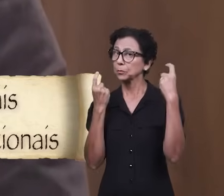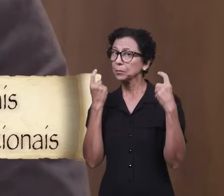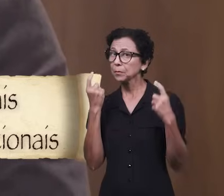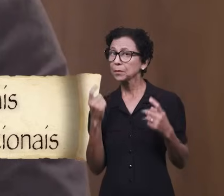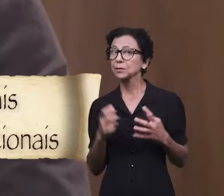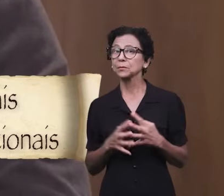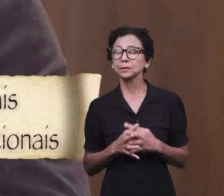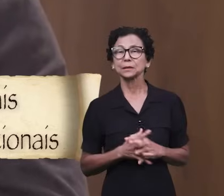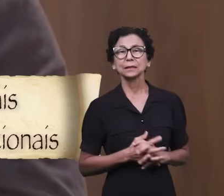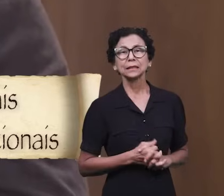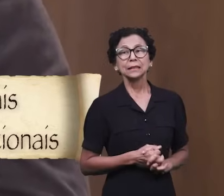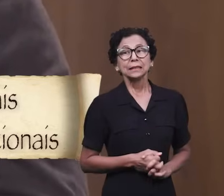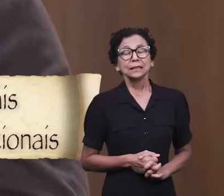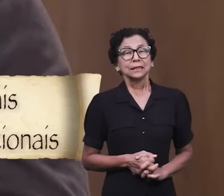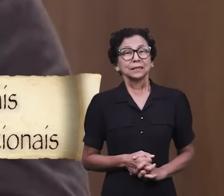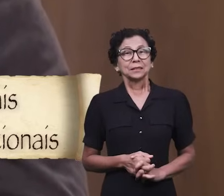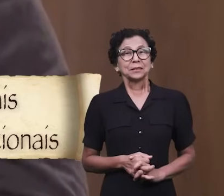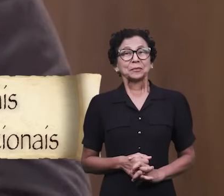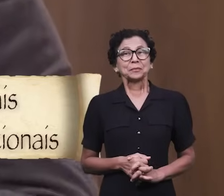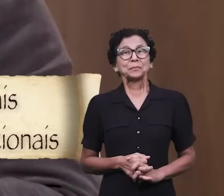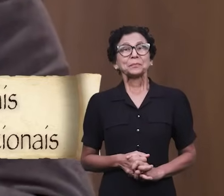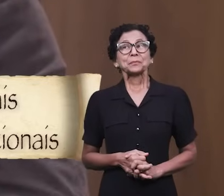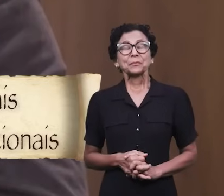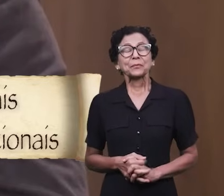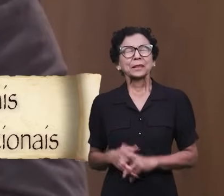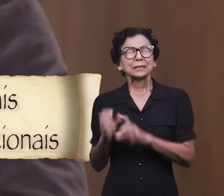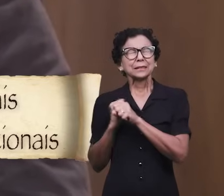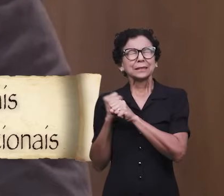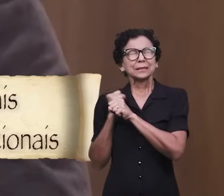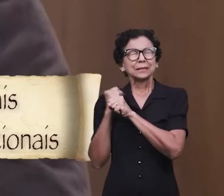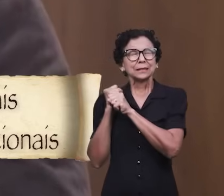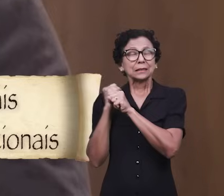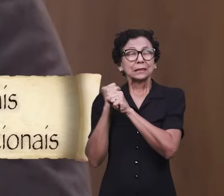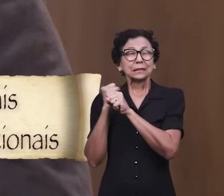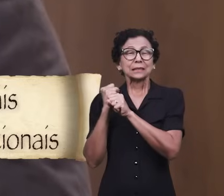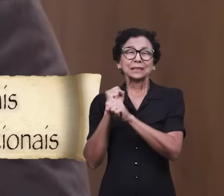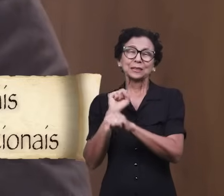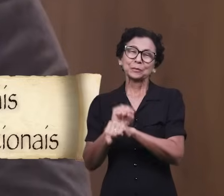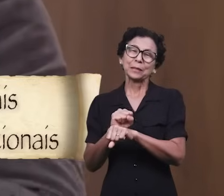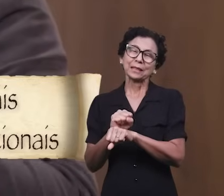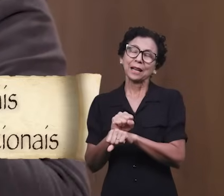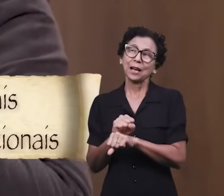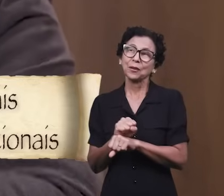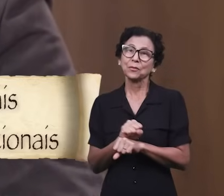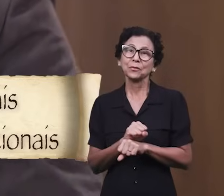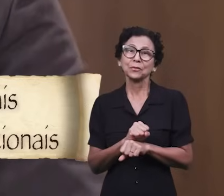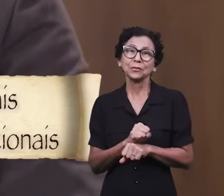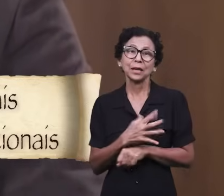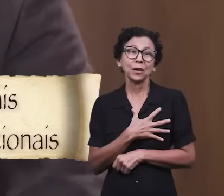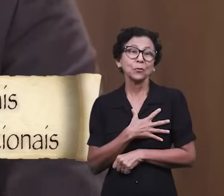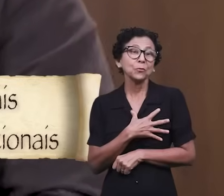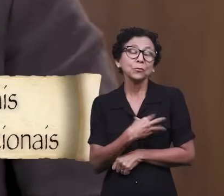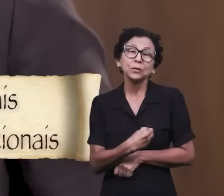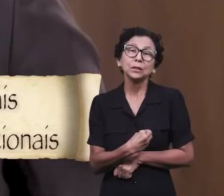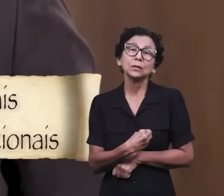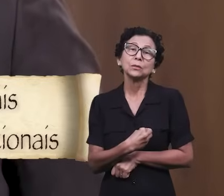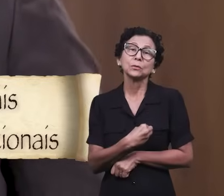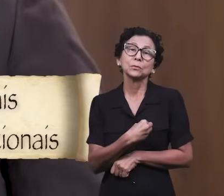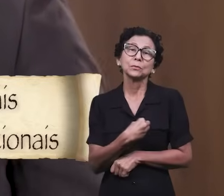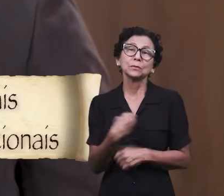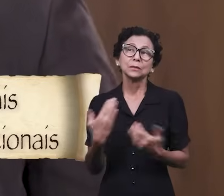glorioso. Aquele filho pelo qual esperaram tantos anos não poderia sofrer